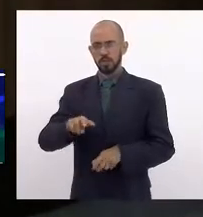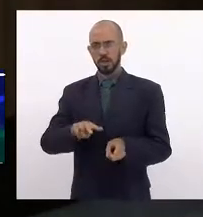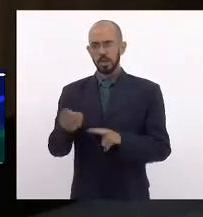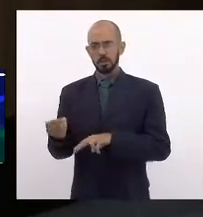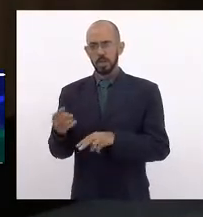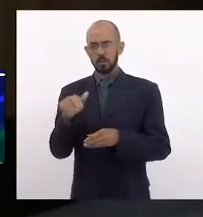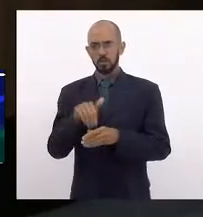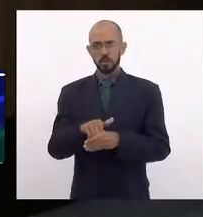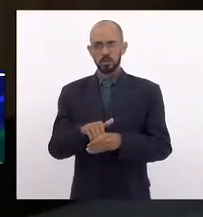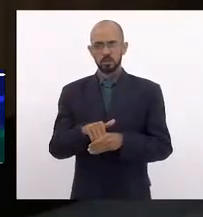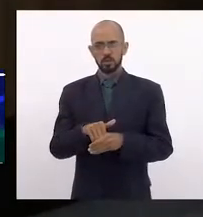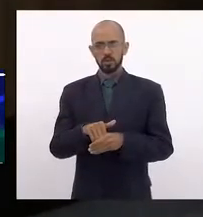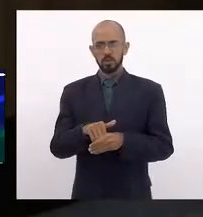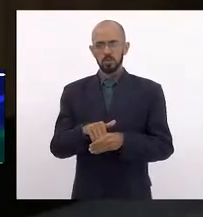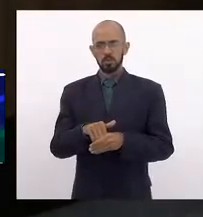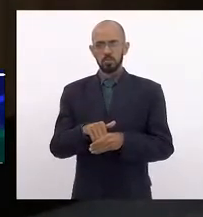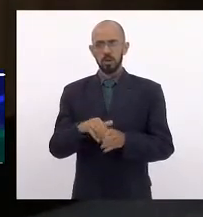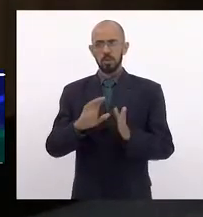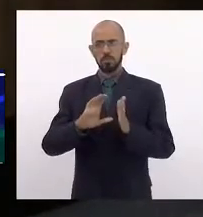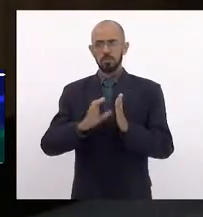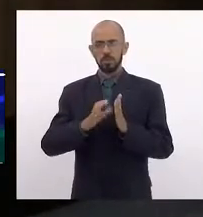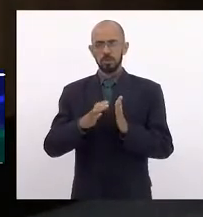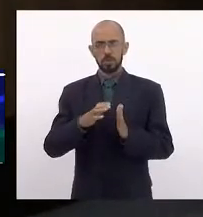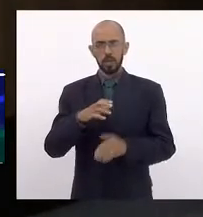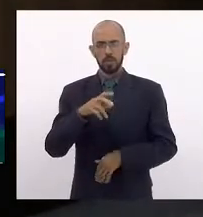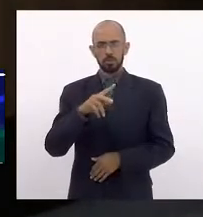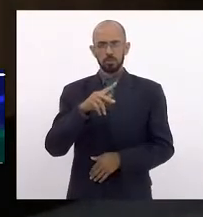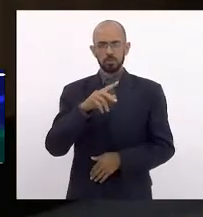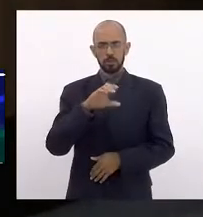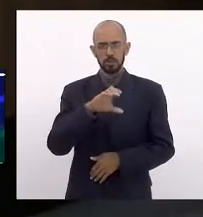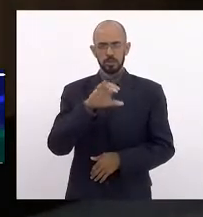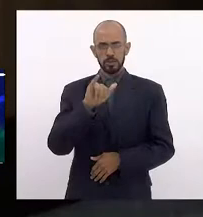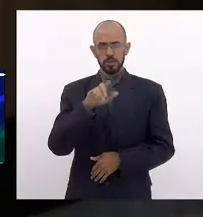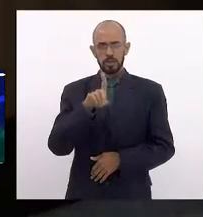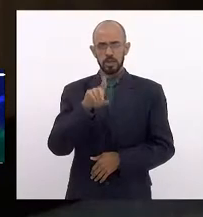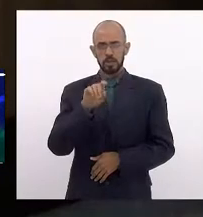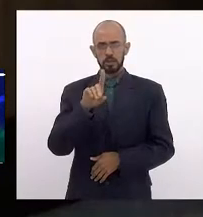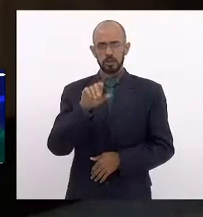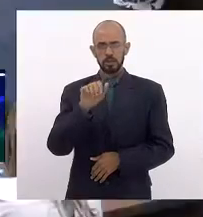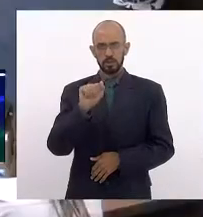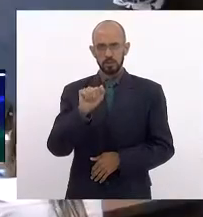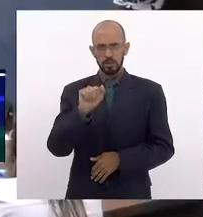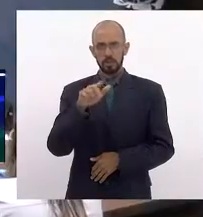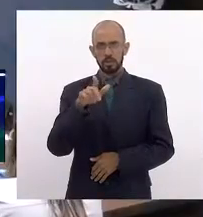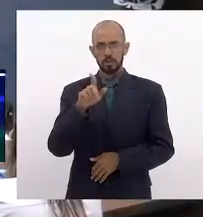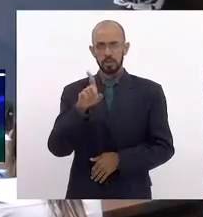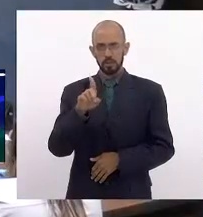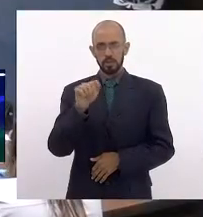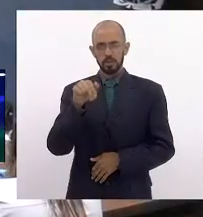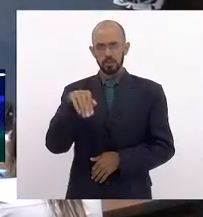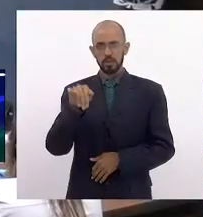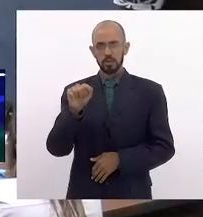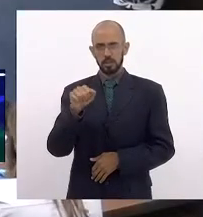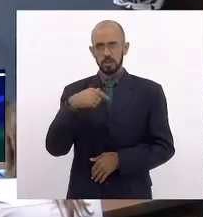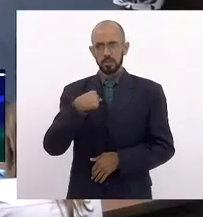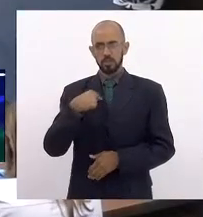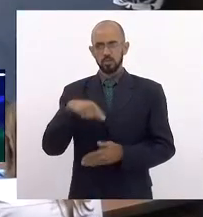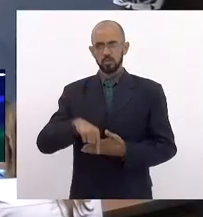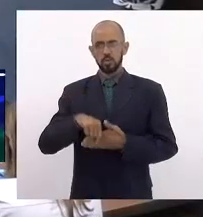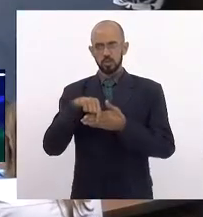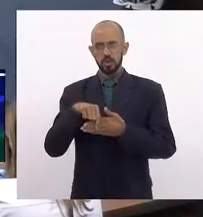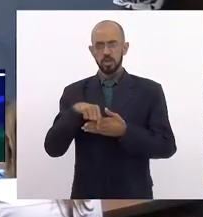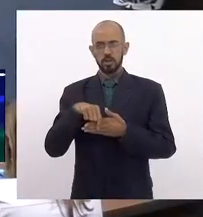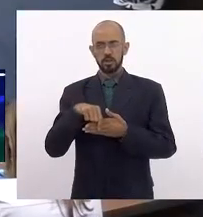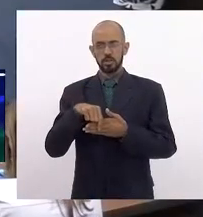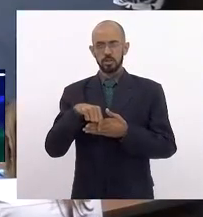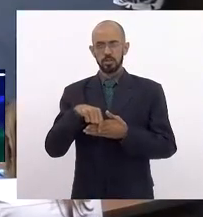votação até uma bancada do cidadania que sou o líder o show